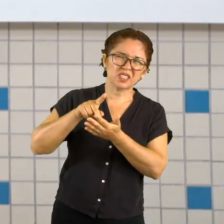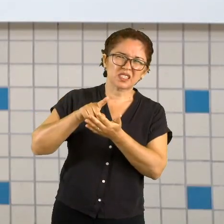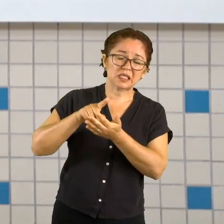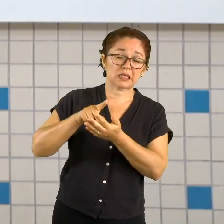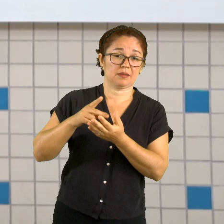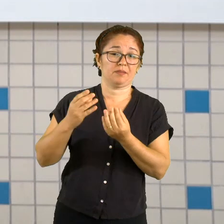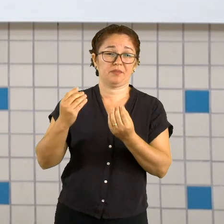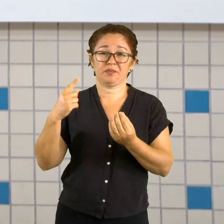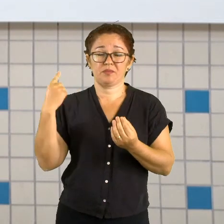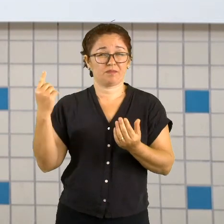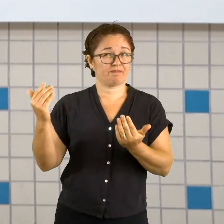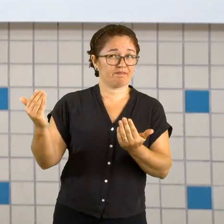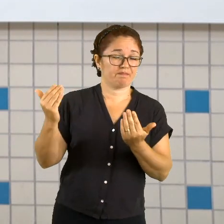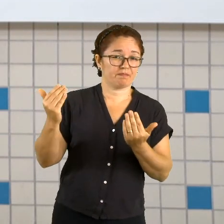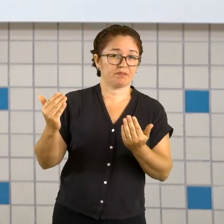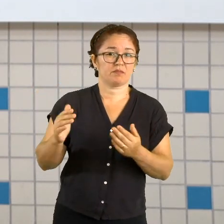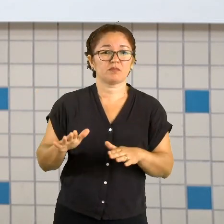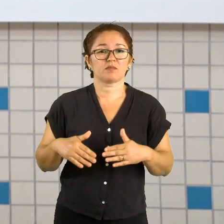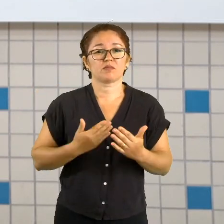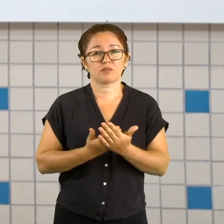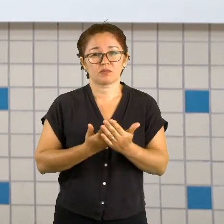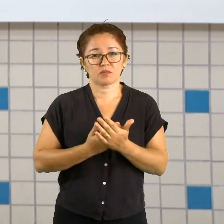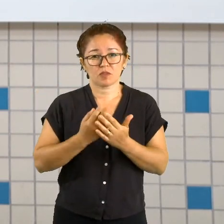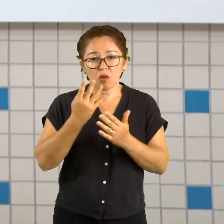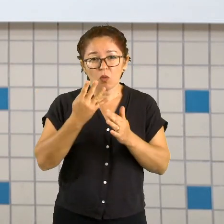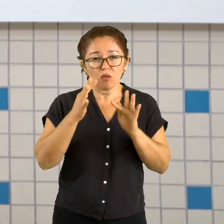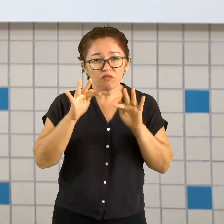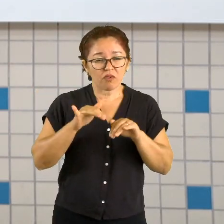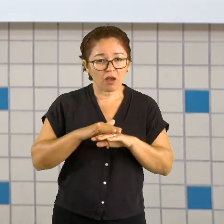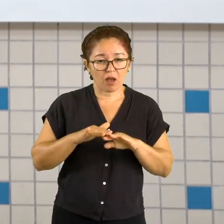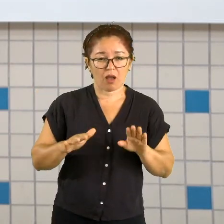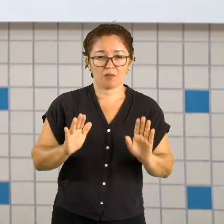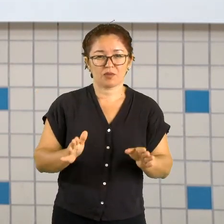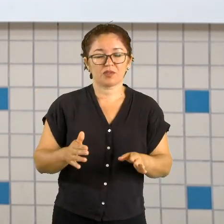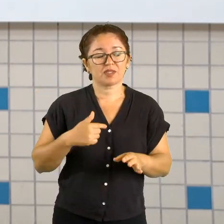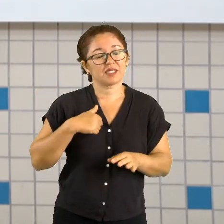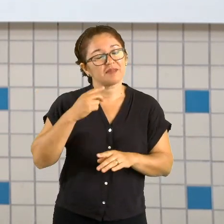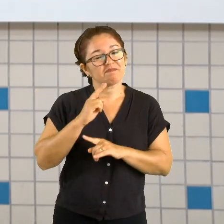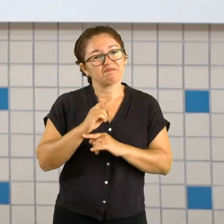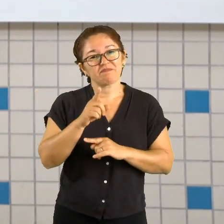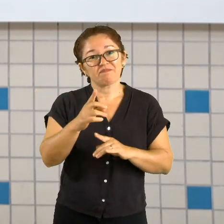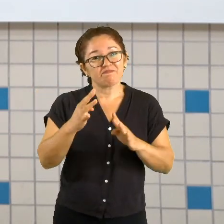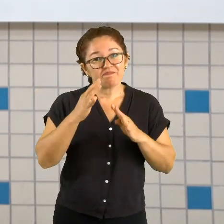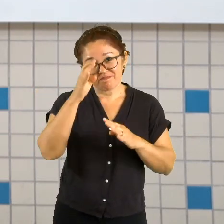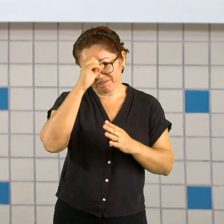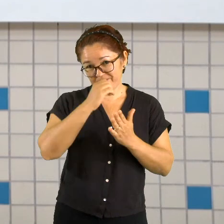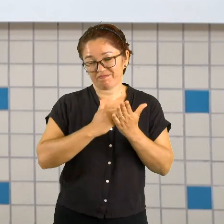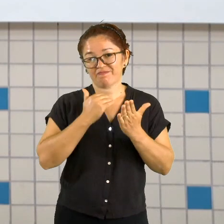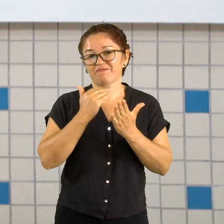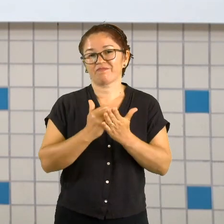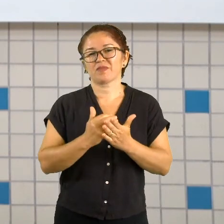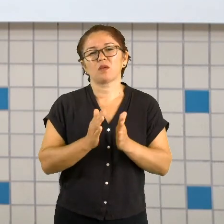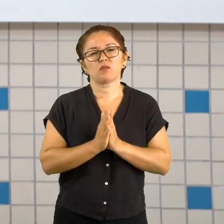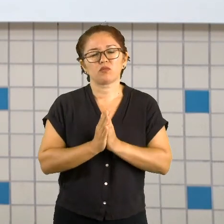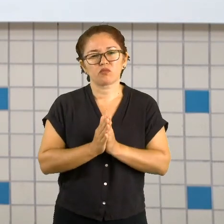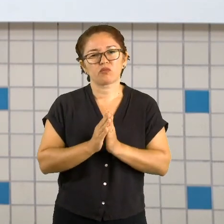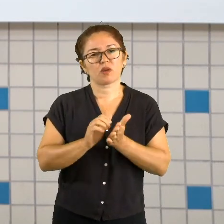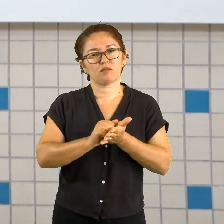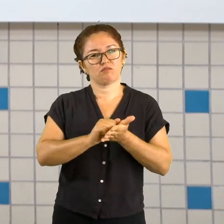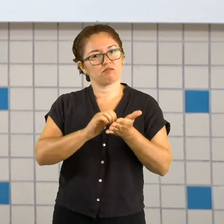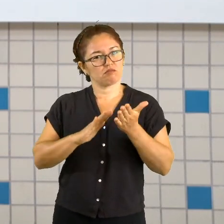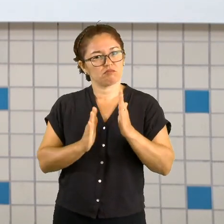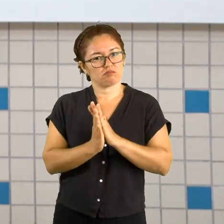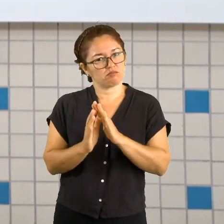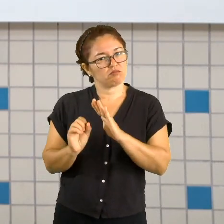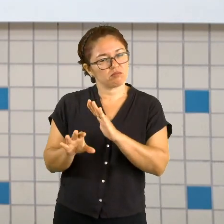a nossa 4ª aula. Eu espero que vocês tenham aproveitado bastante. Não deixem de fazer as atividades da